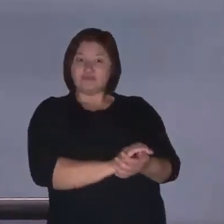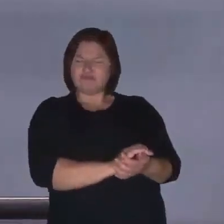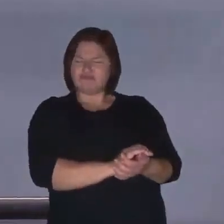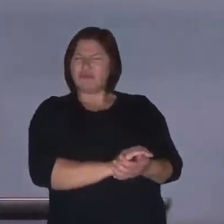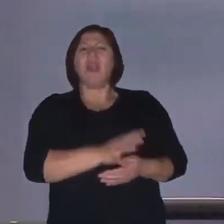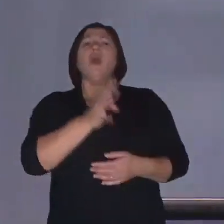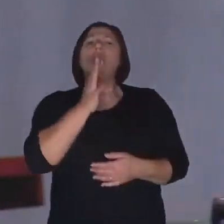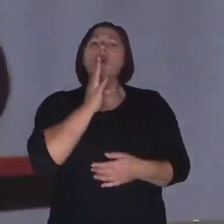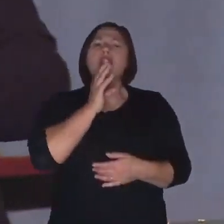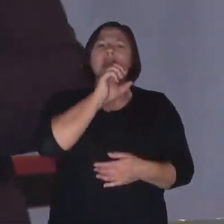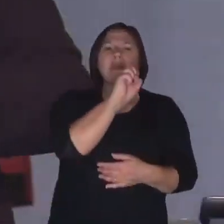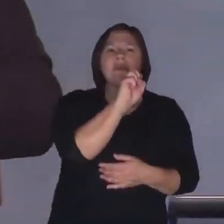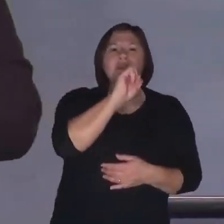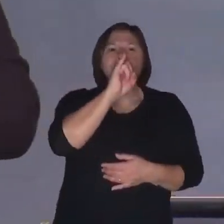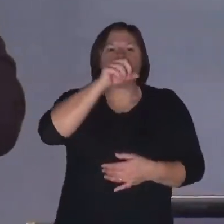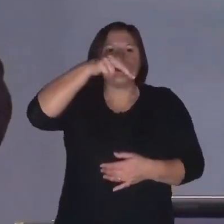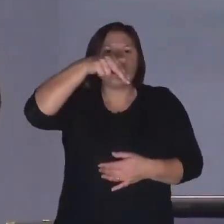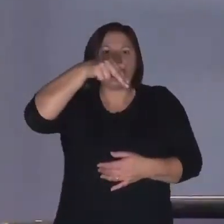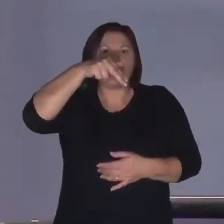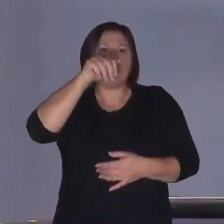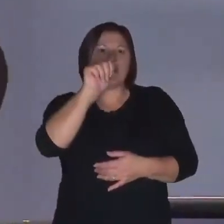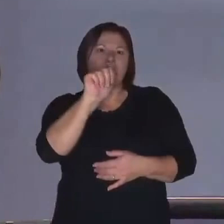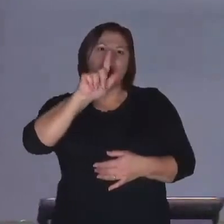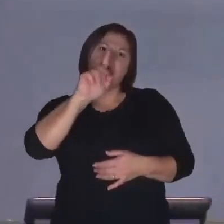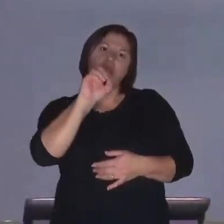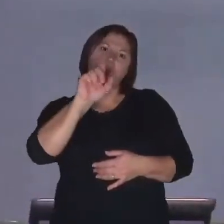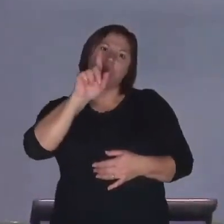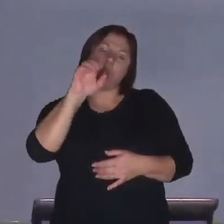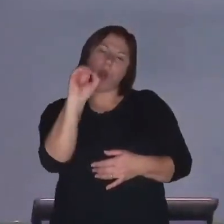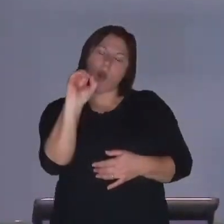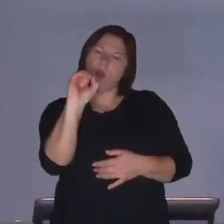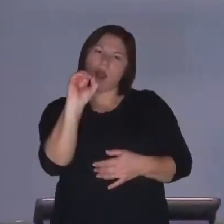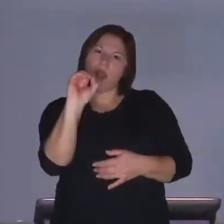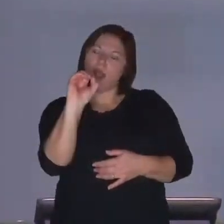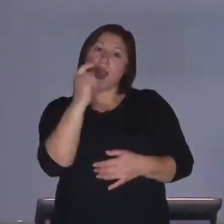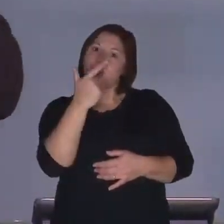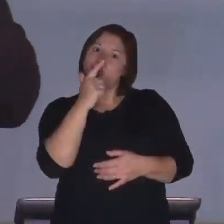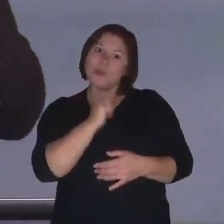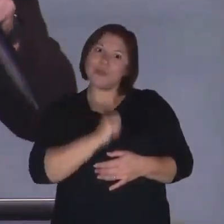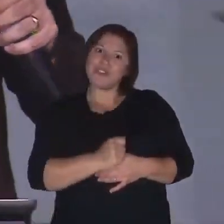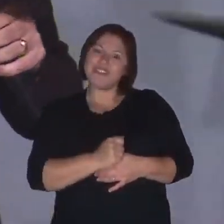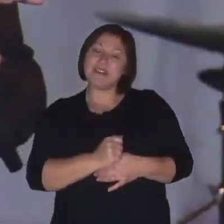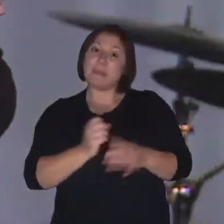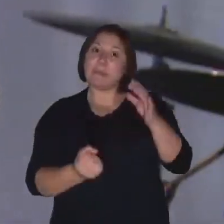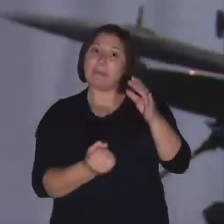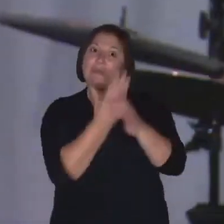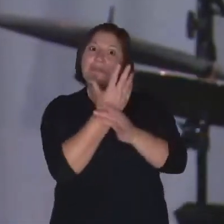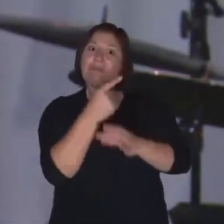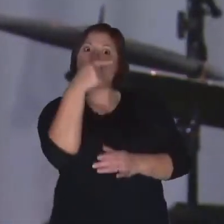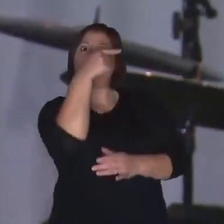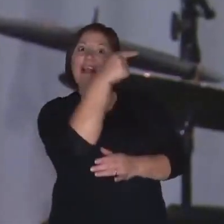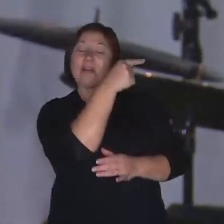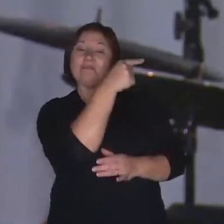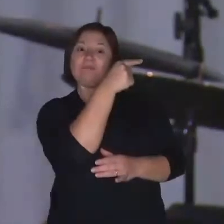o que a gente conhece hoje como sinagoga, foi gerada na Babilônia? Foi o ressignificar do templo?